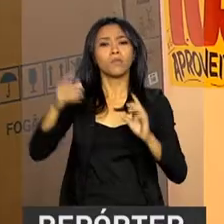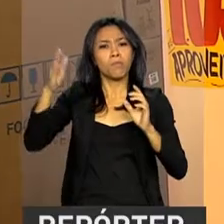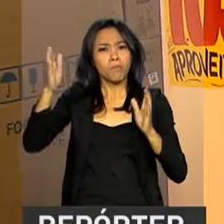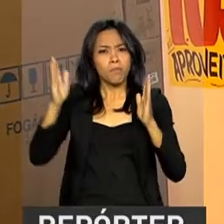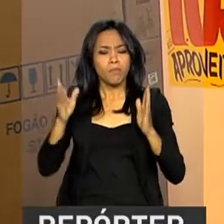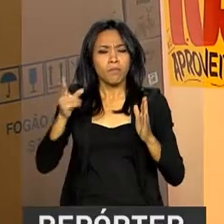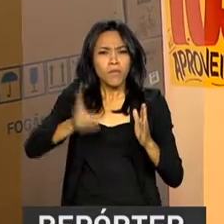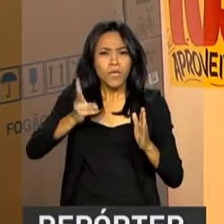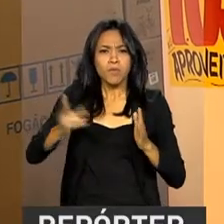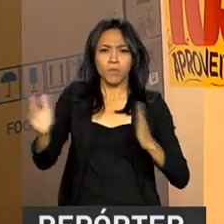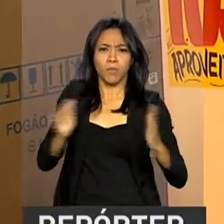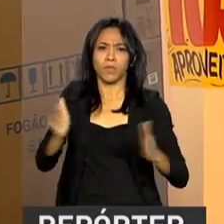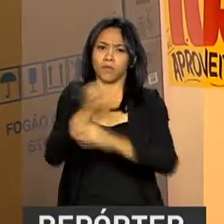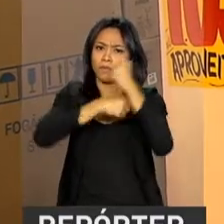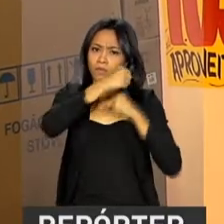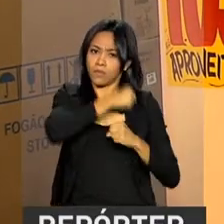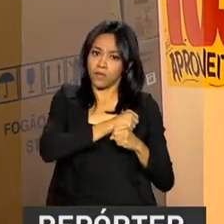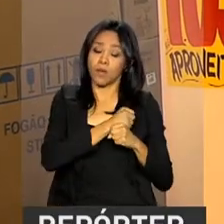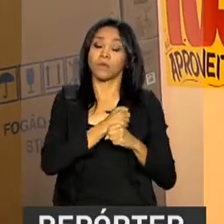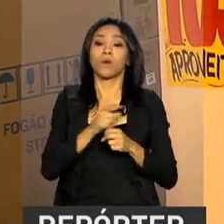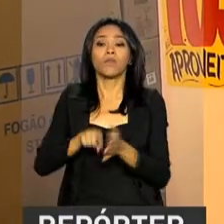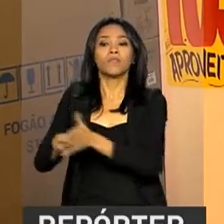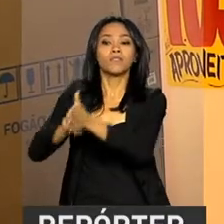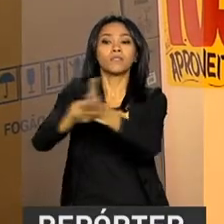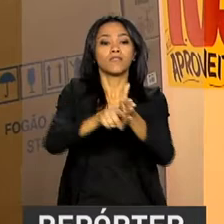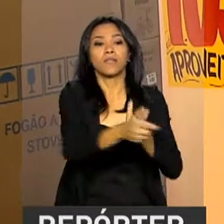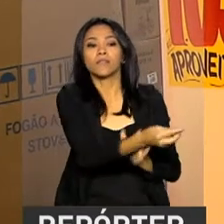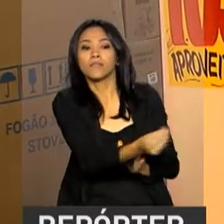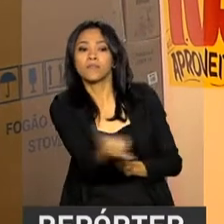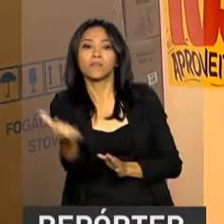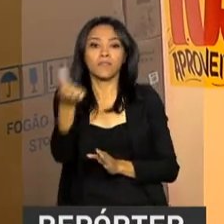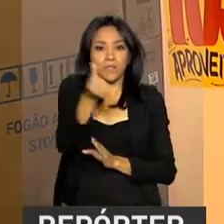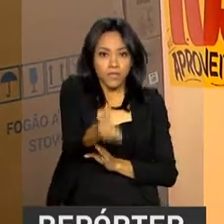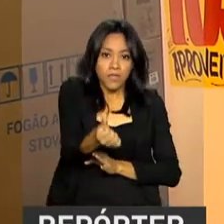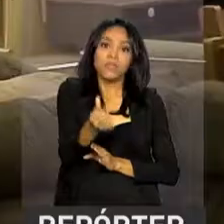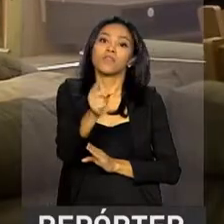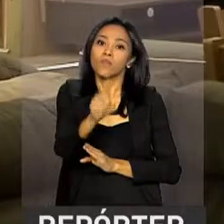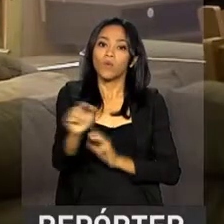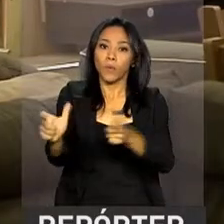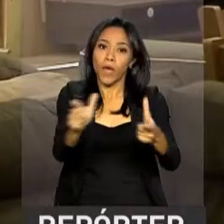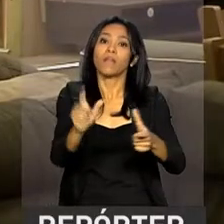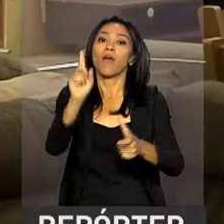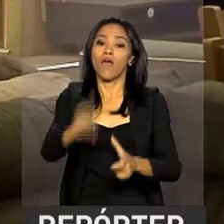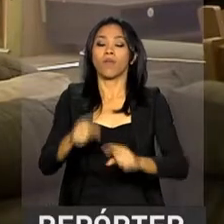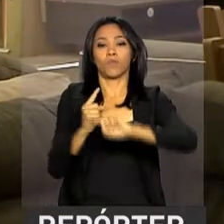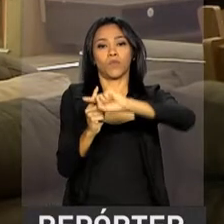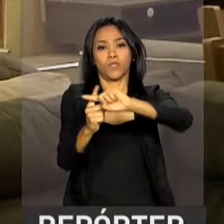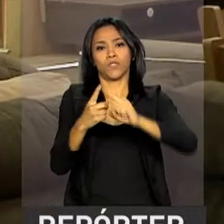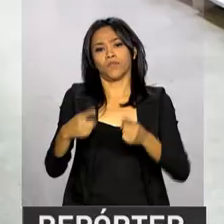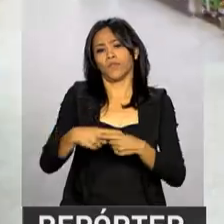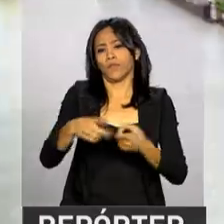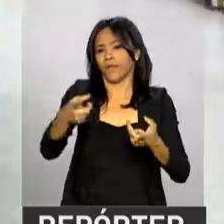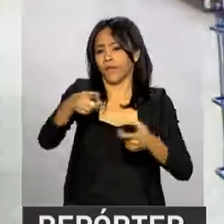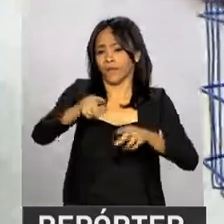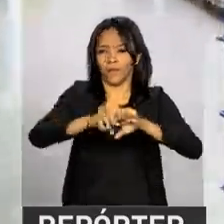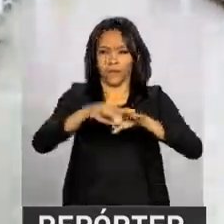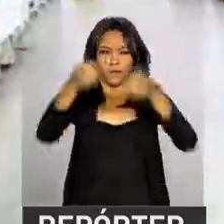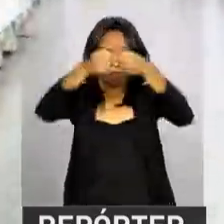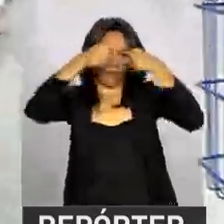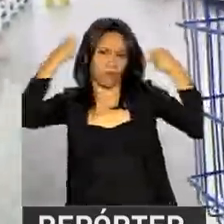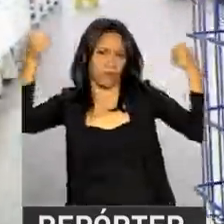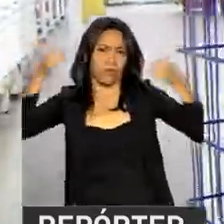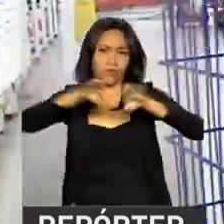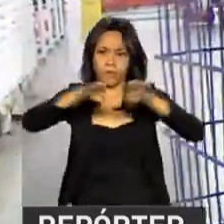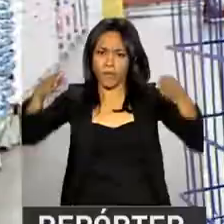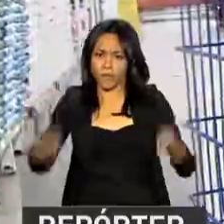seis das oito atividades pesquisadas registraram taxas positivas além do setor de móveis são destaques